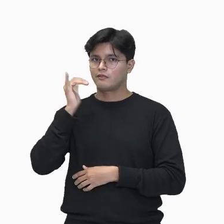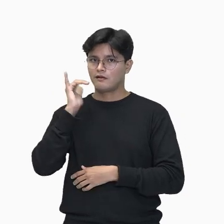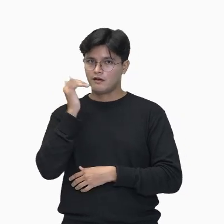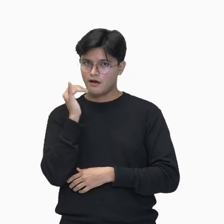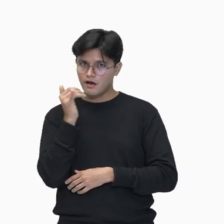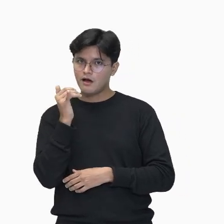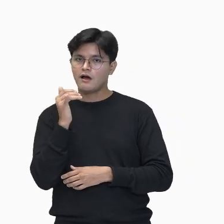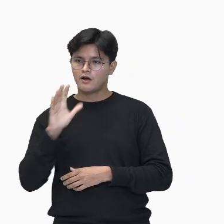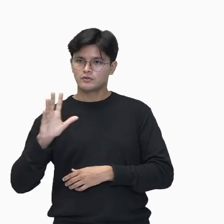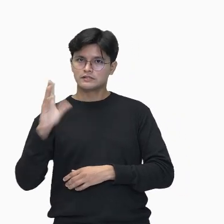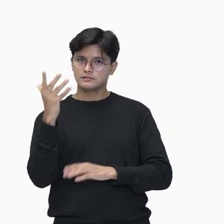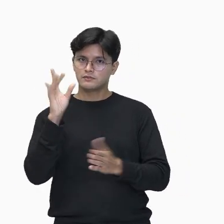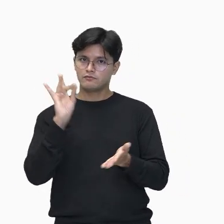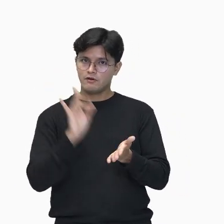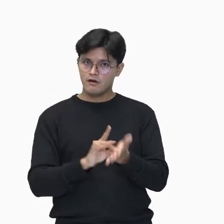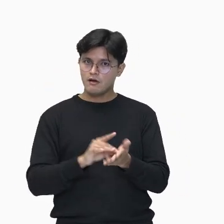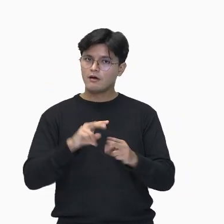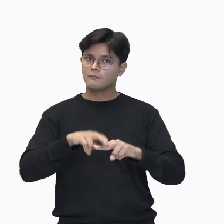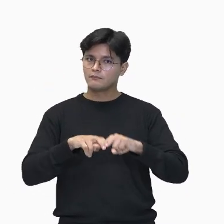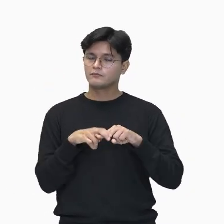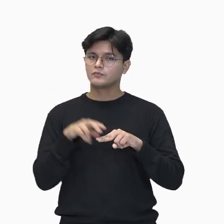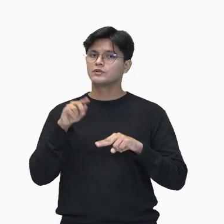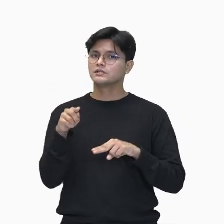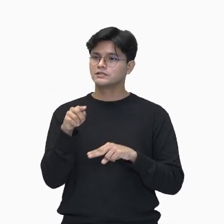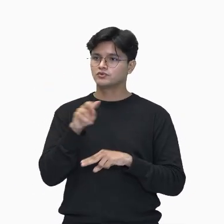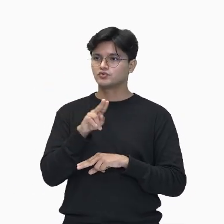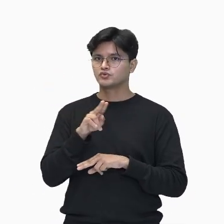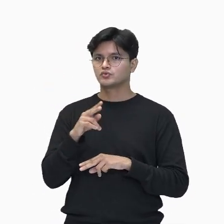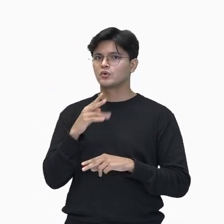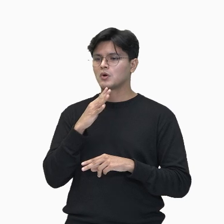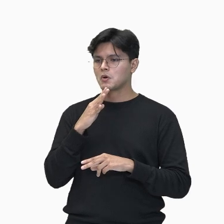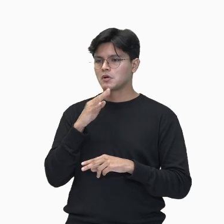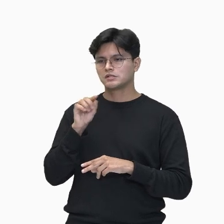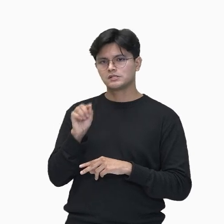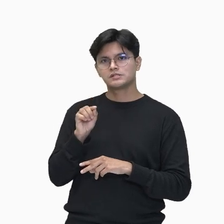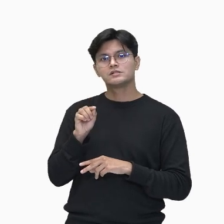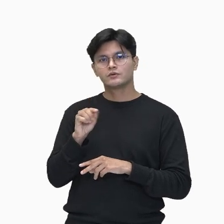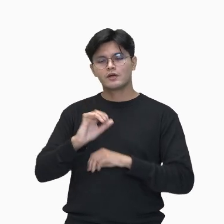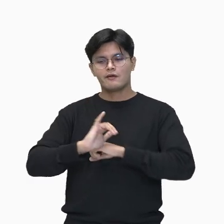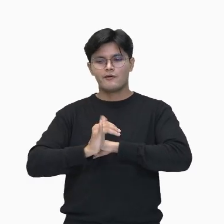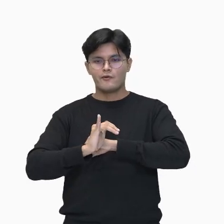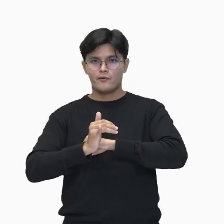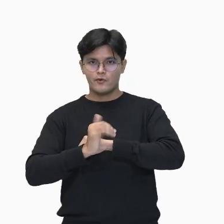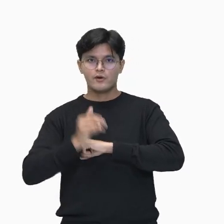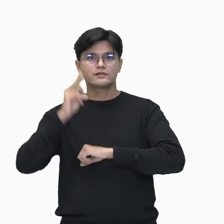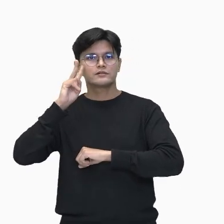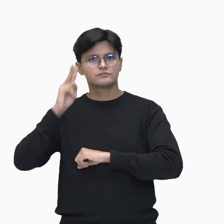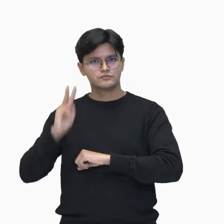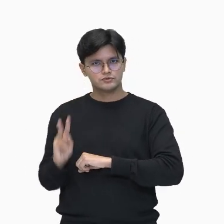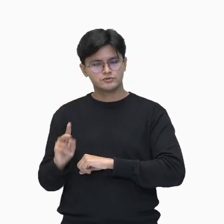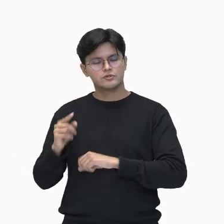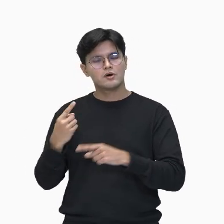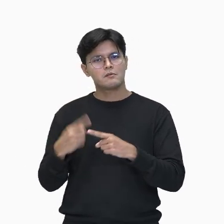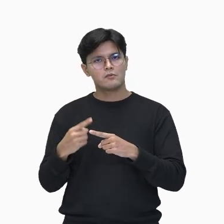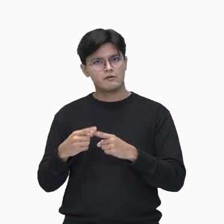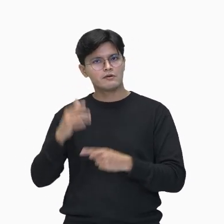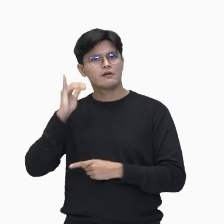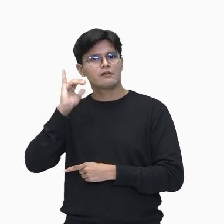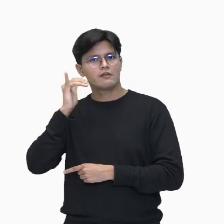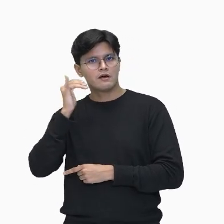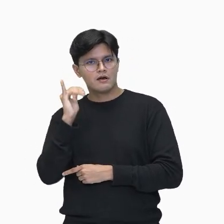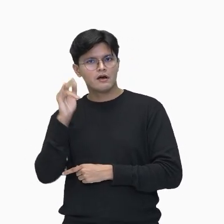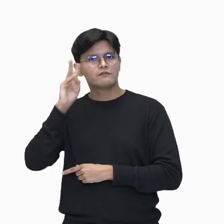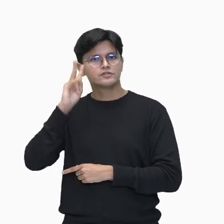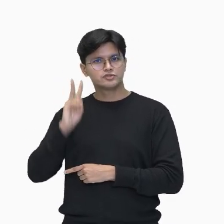considerada crônica histórica porque contava né mesmo a história história do dos